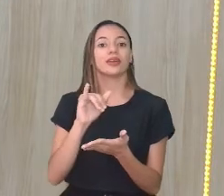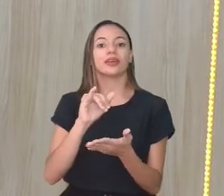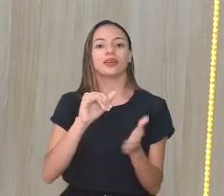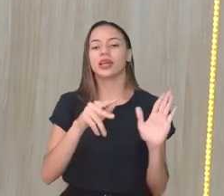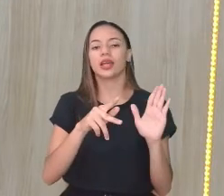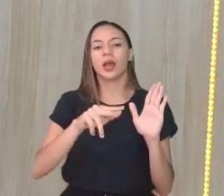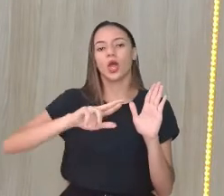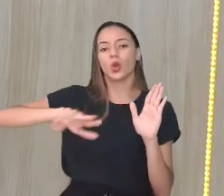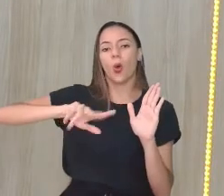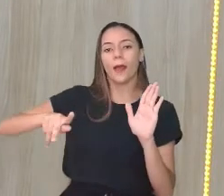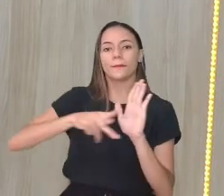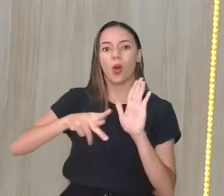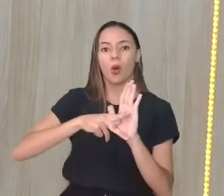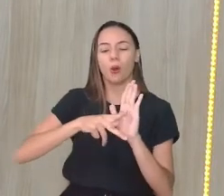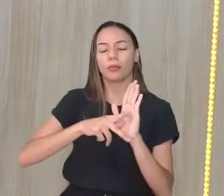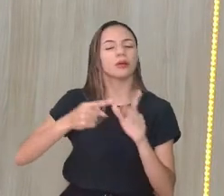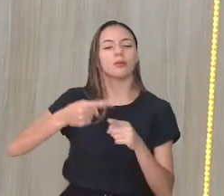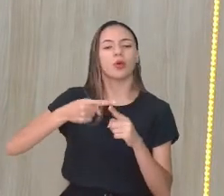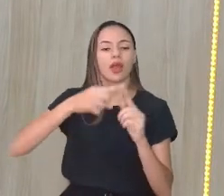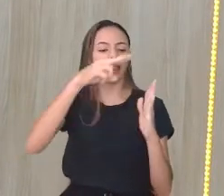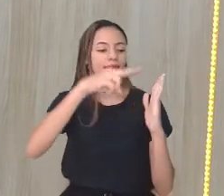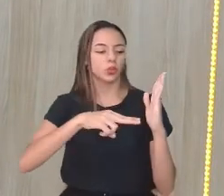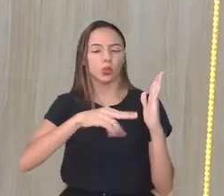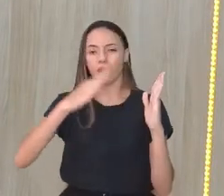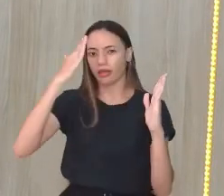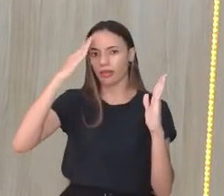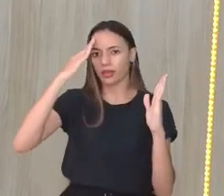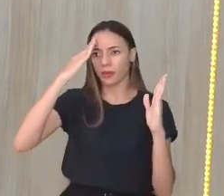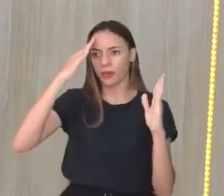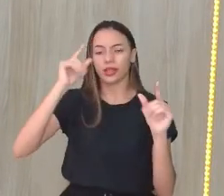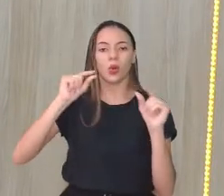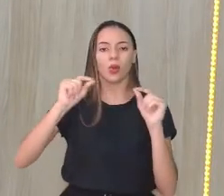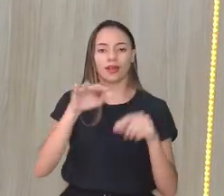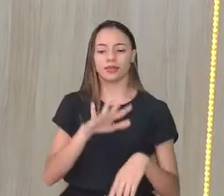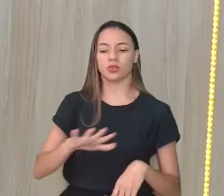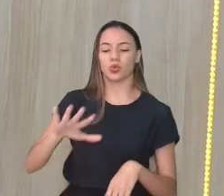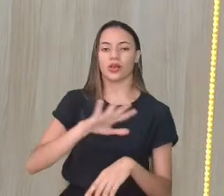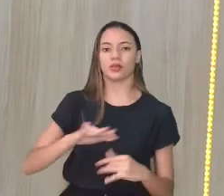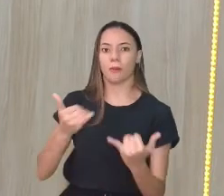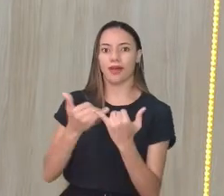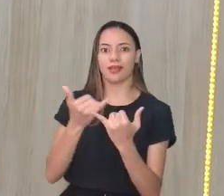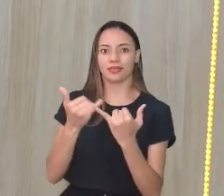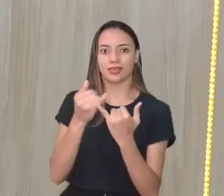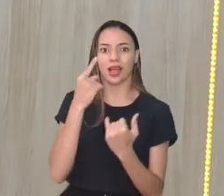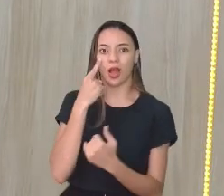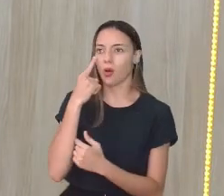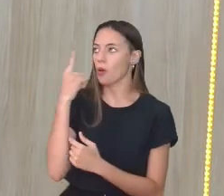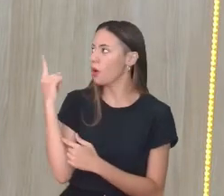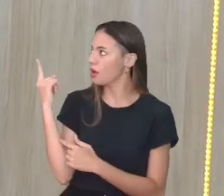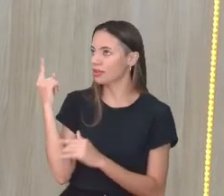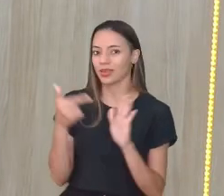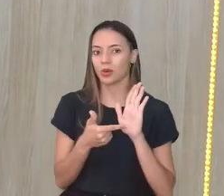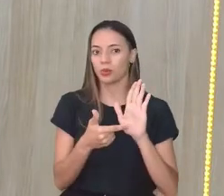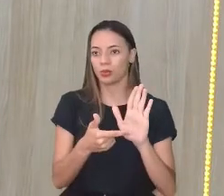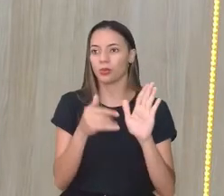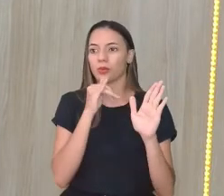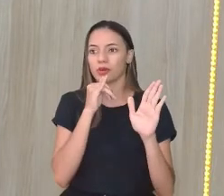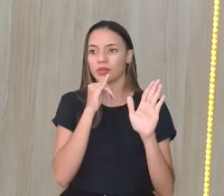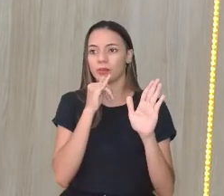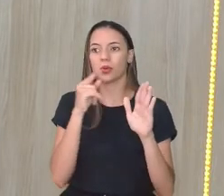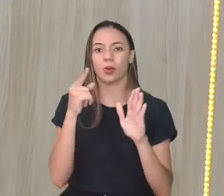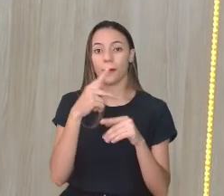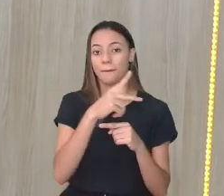e a interpretação é para situações como essa daí, tá certo? Então, fração como parte de um